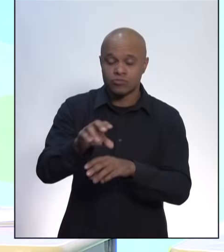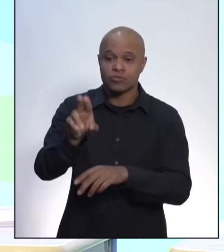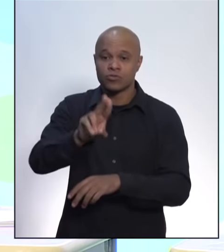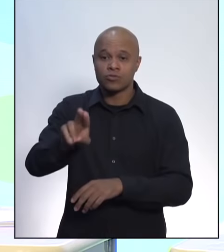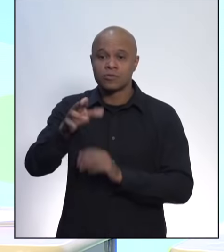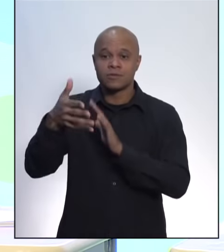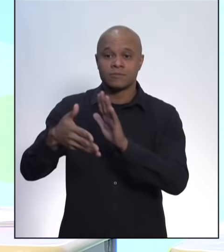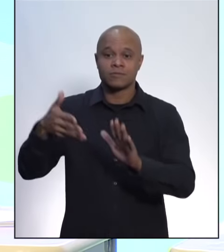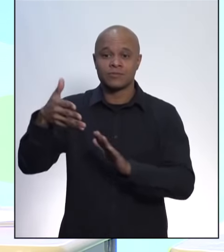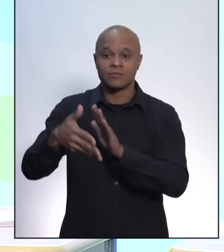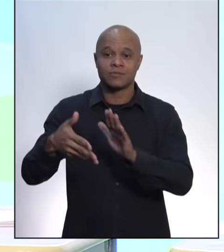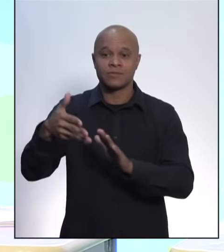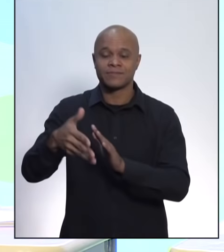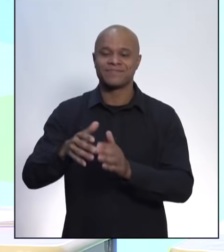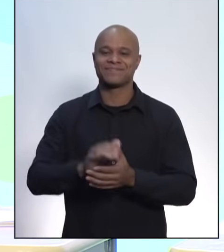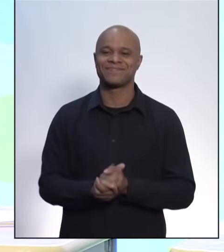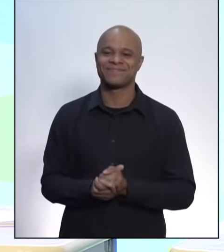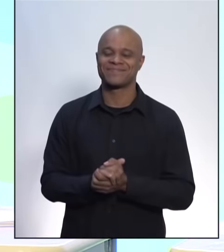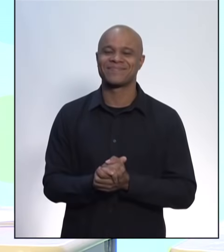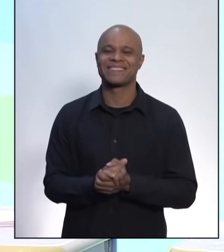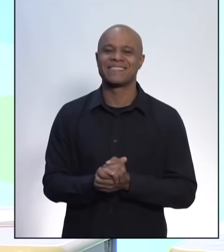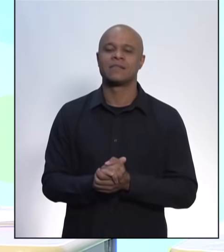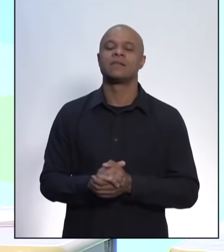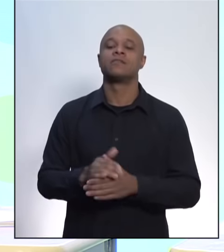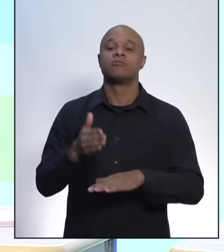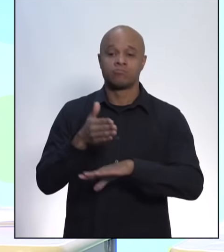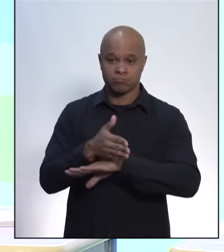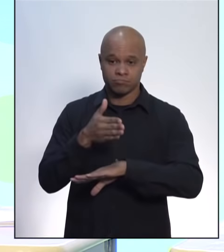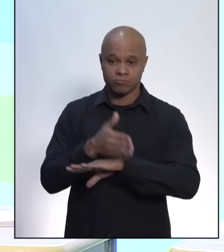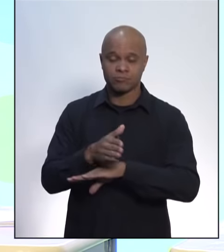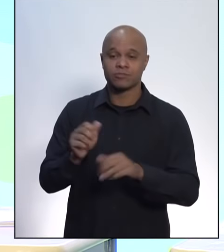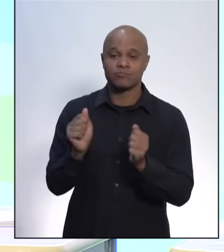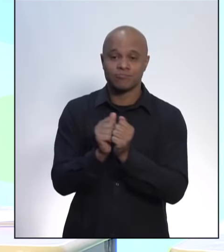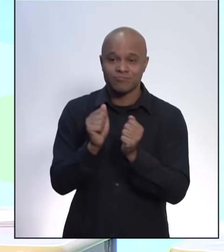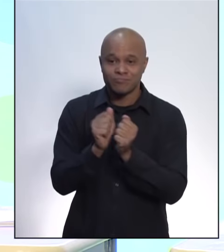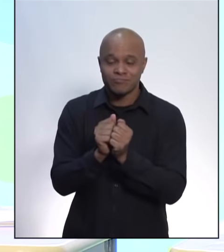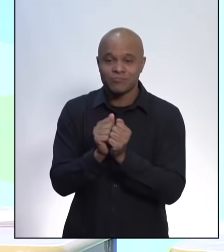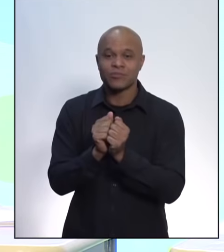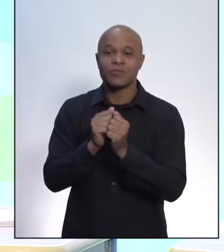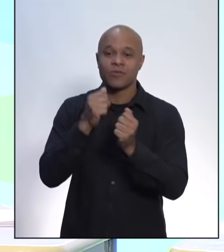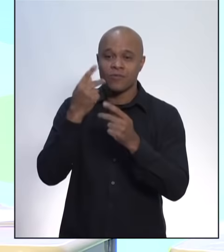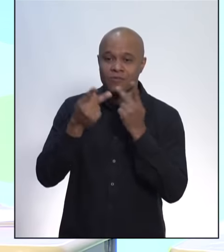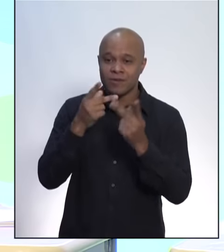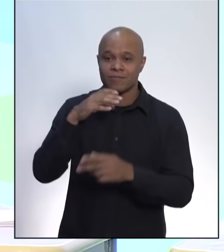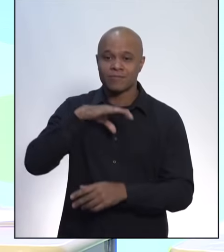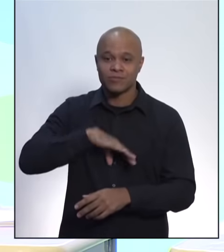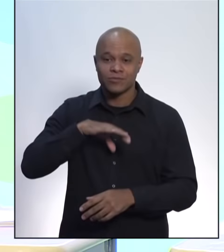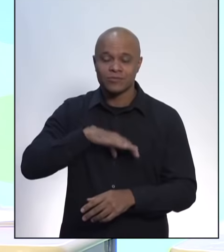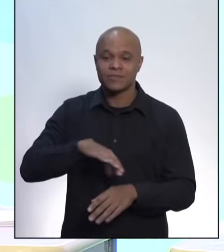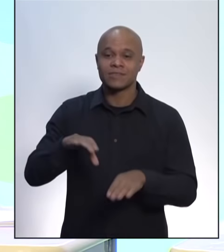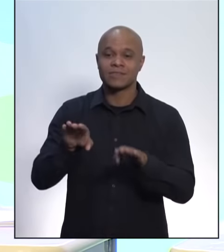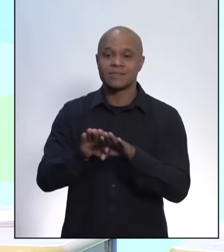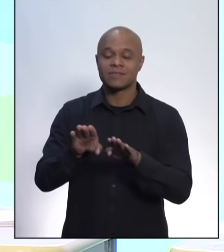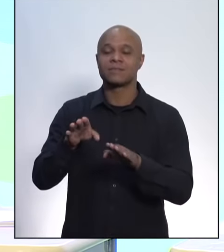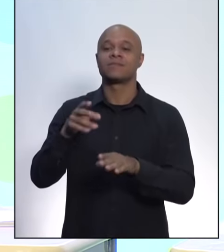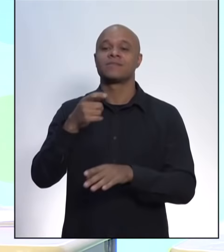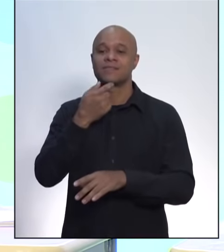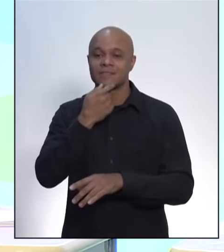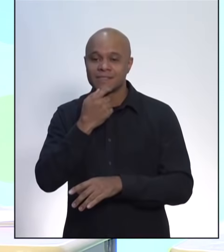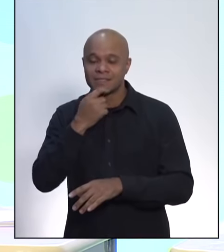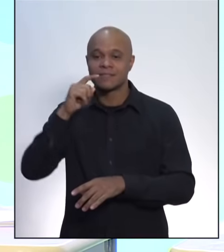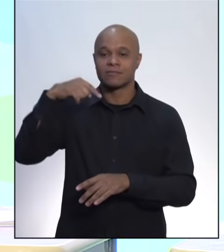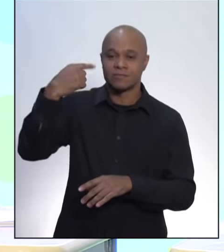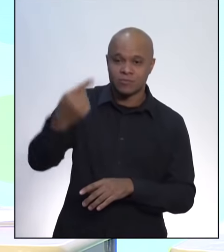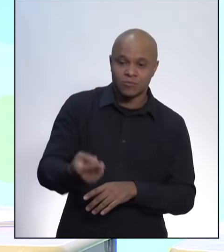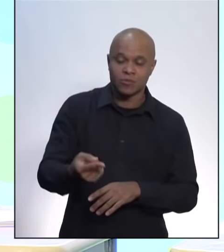usam a língua brasileira de sinais então eles estão participando dessa aula também então eu vou falar em português e depois em